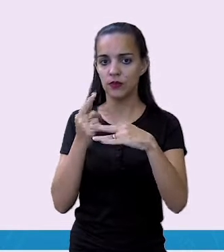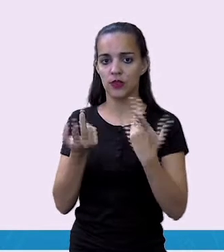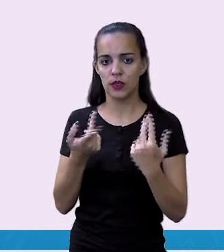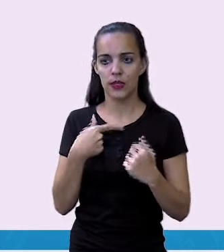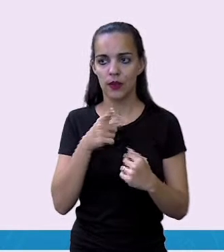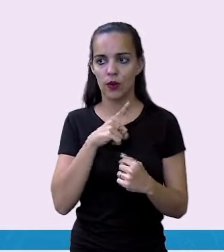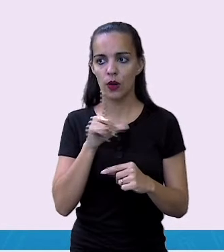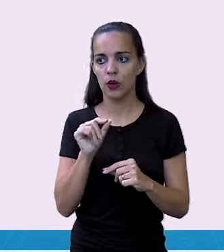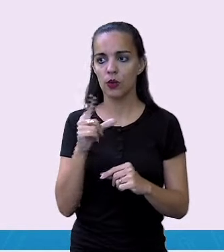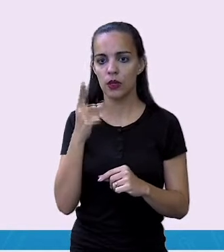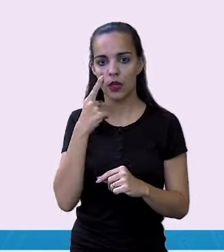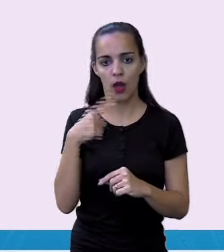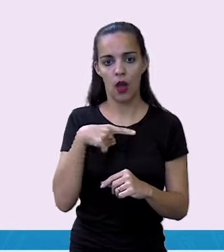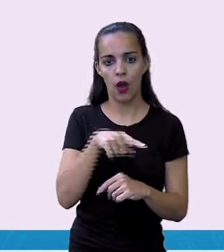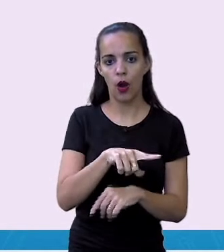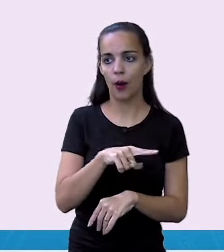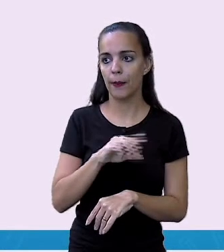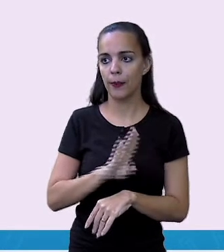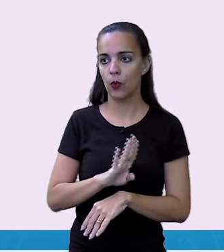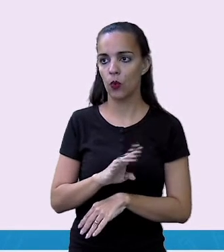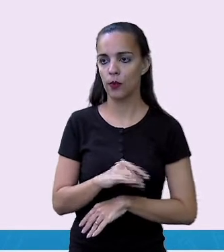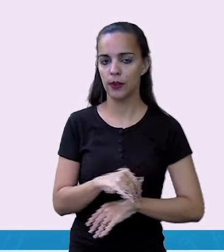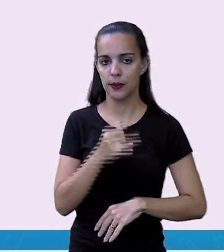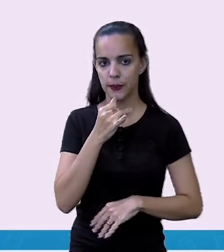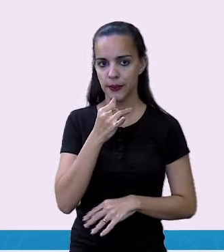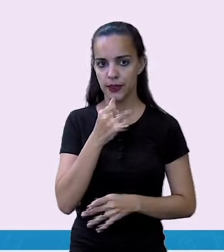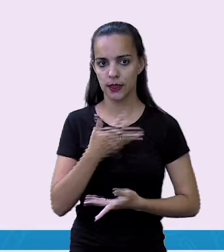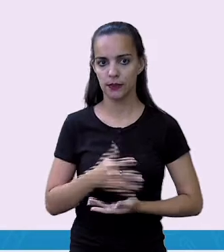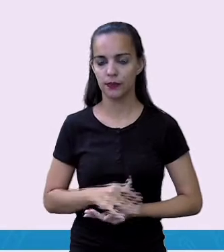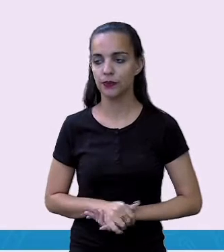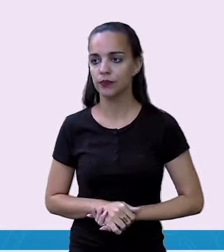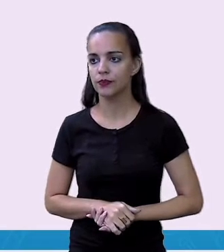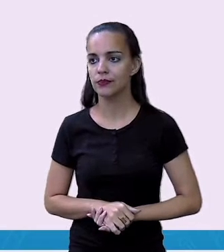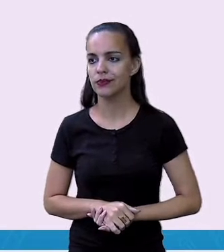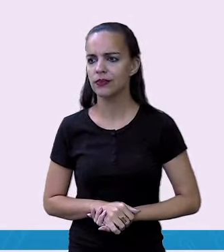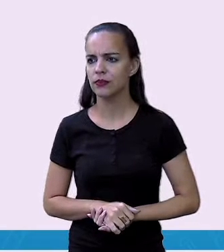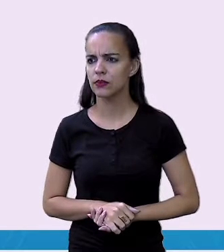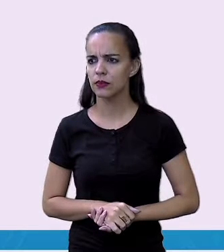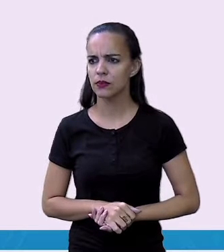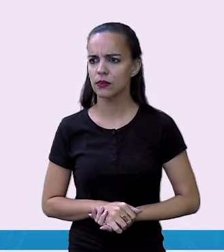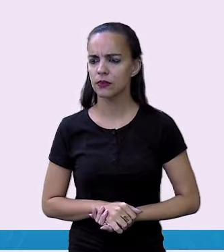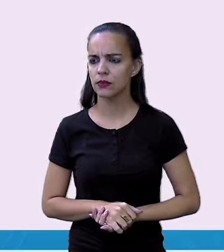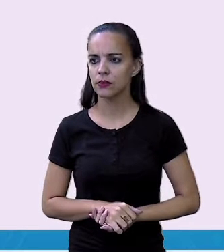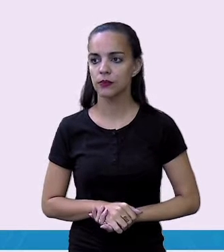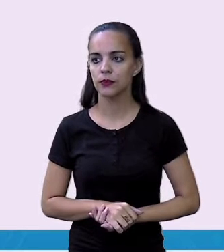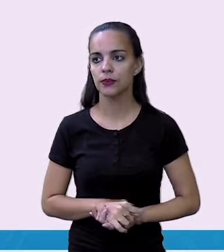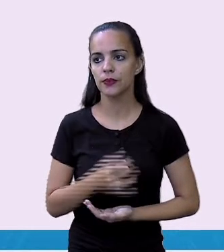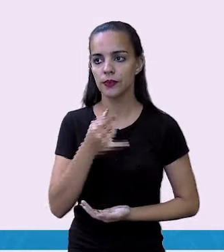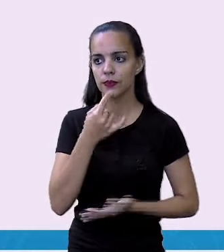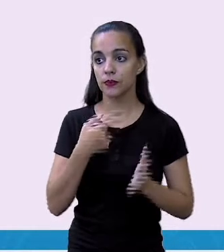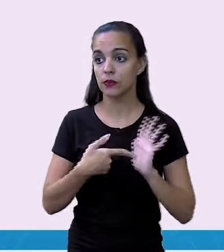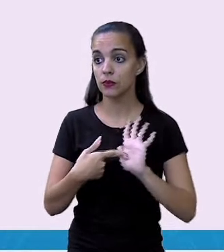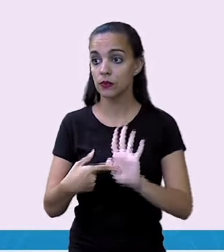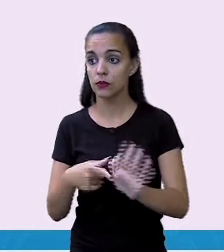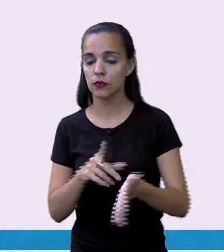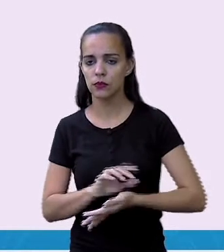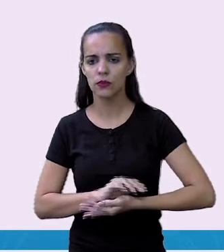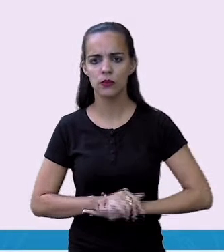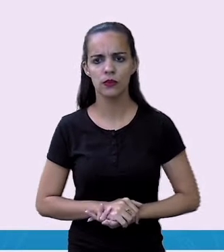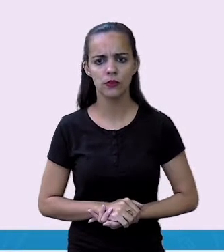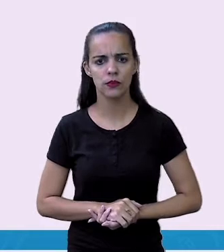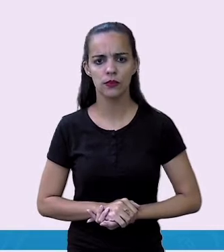eu encontro a minha razão de proporcionalidade. Eu tenho a